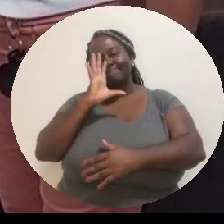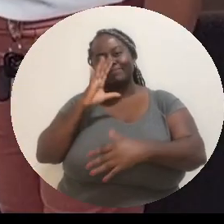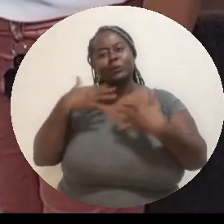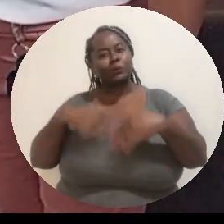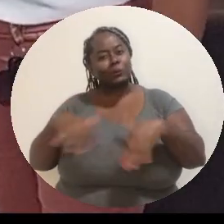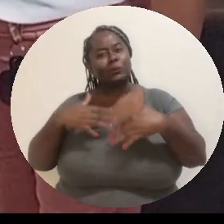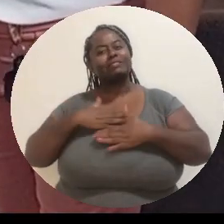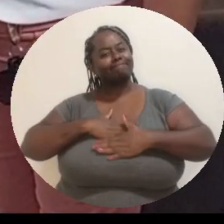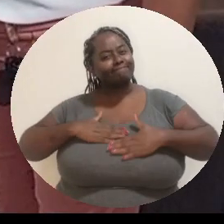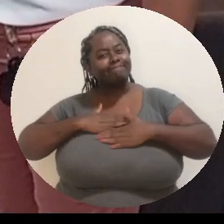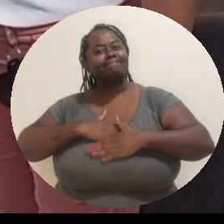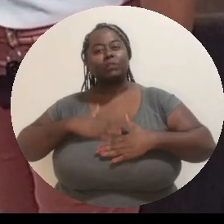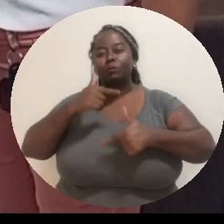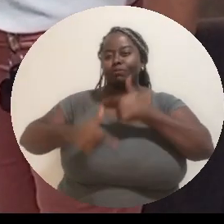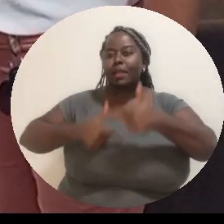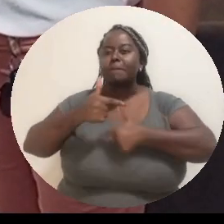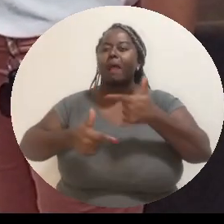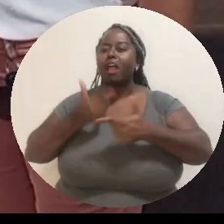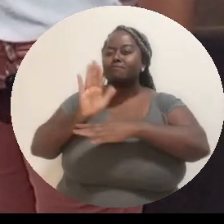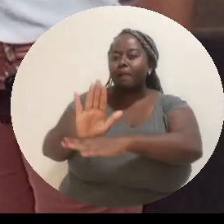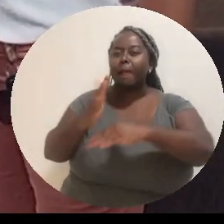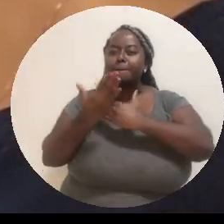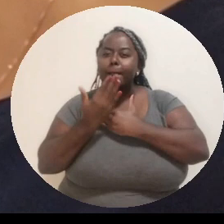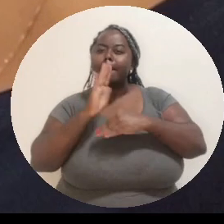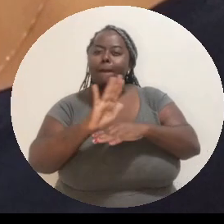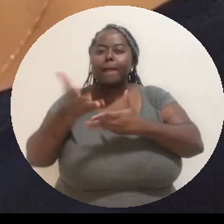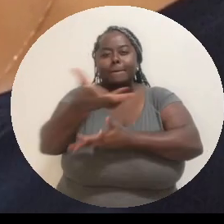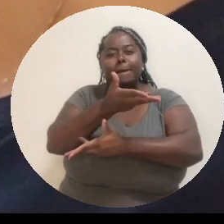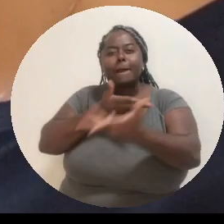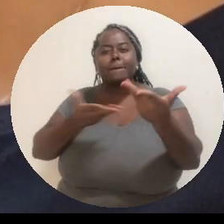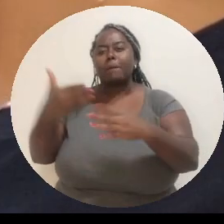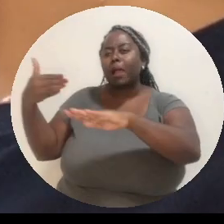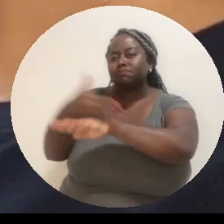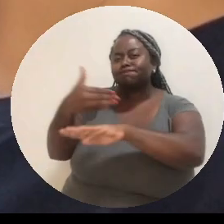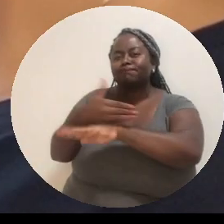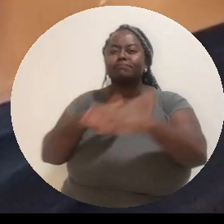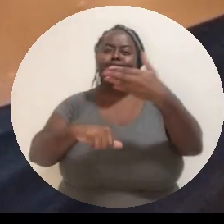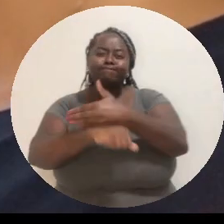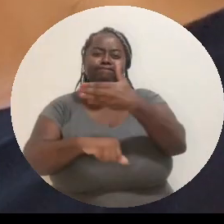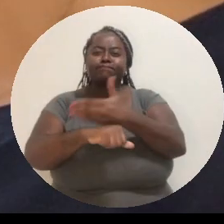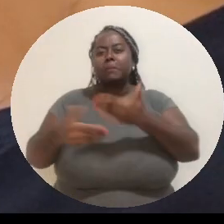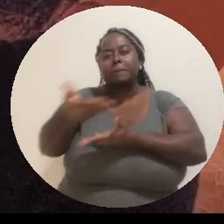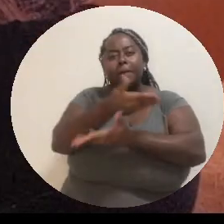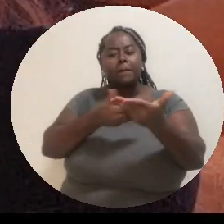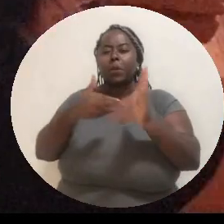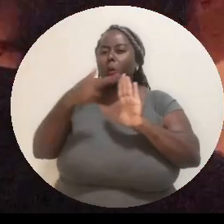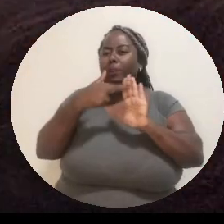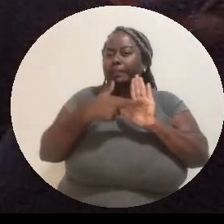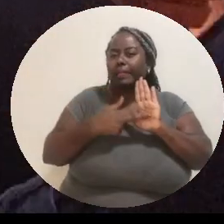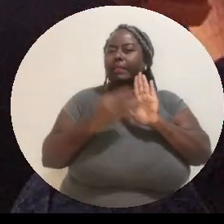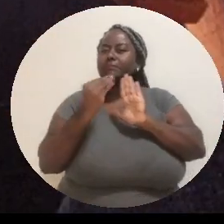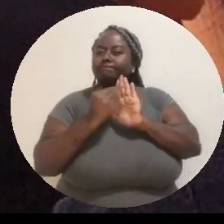um trabalho desde o início bem colaborativo, bem participativo, desde do início no roteiro. E